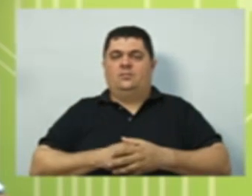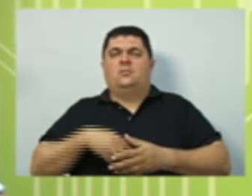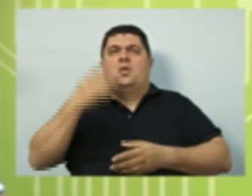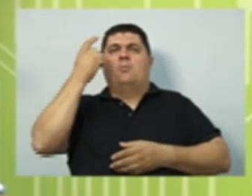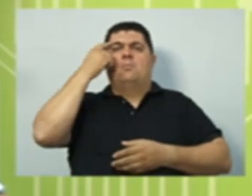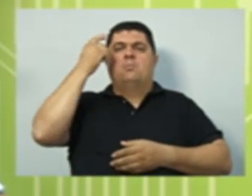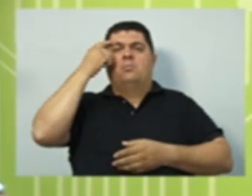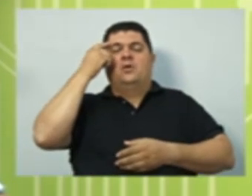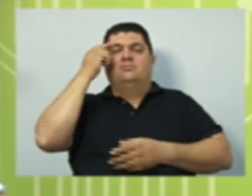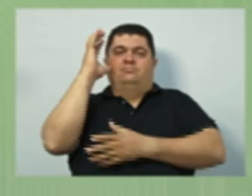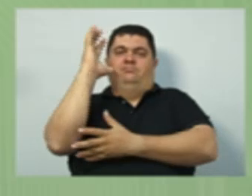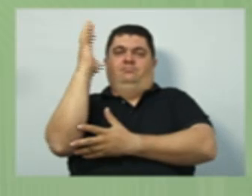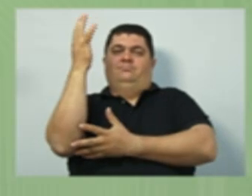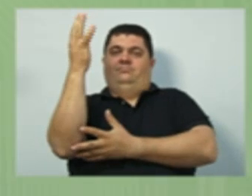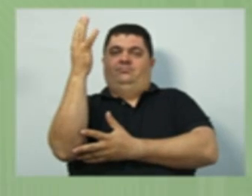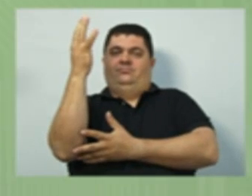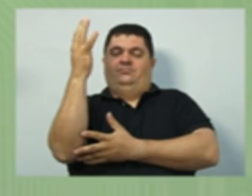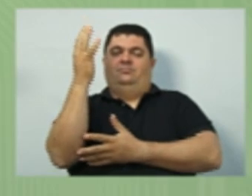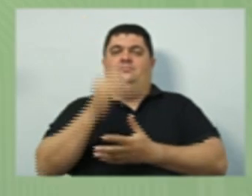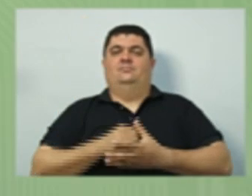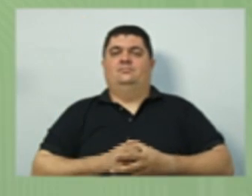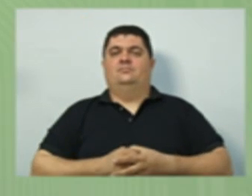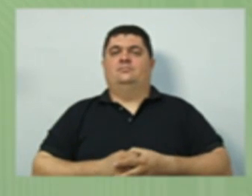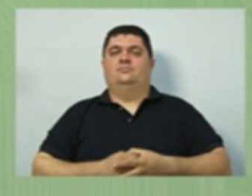Imagine uma árvore.